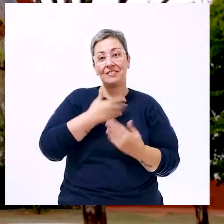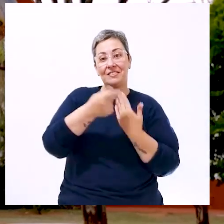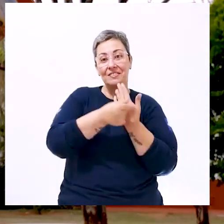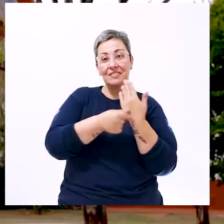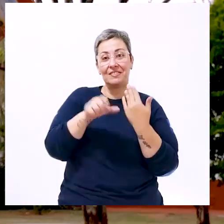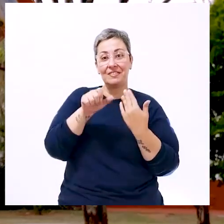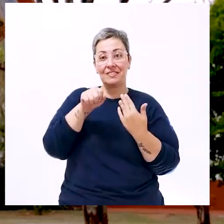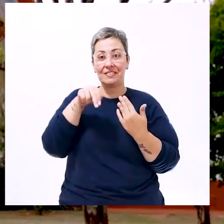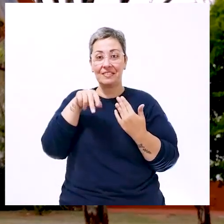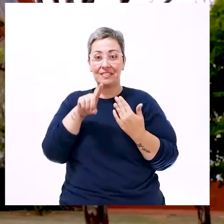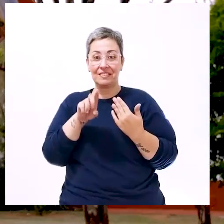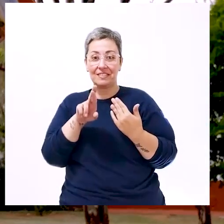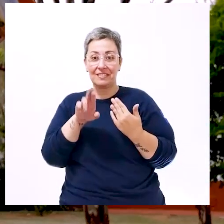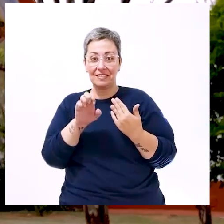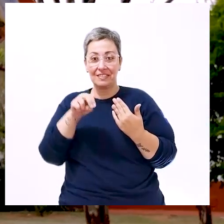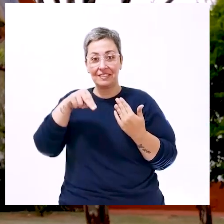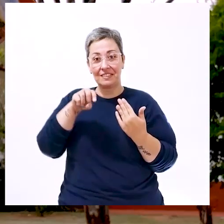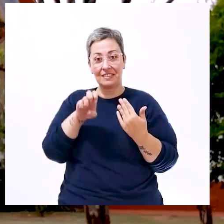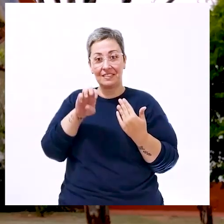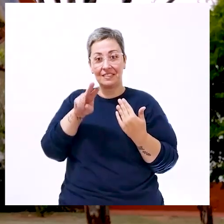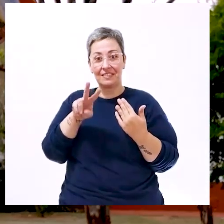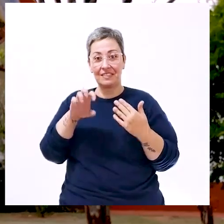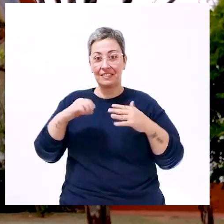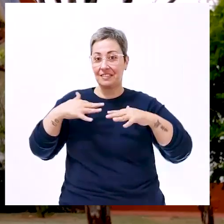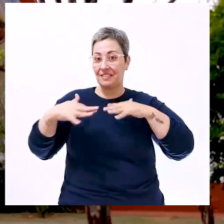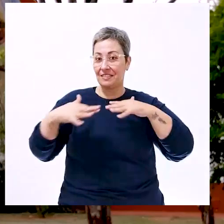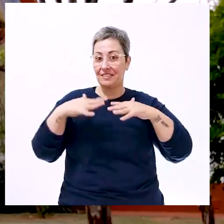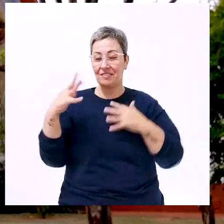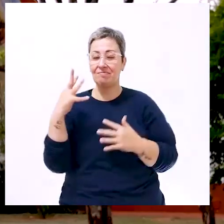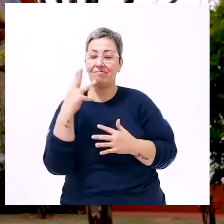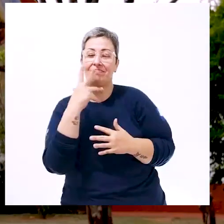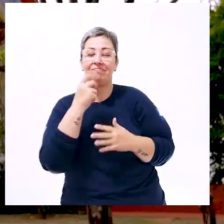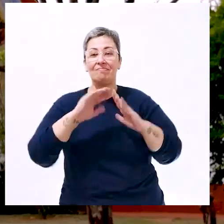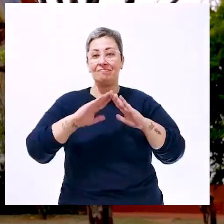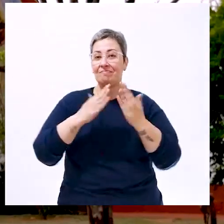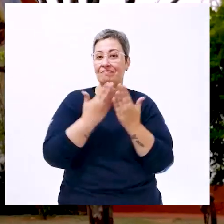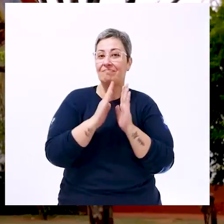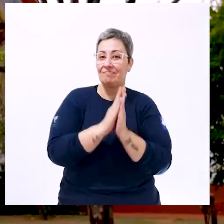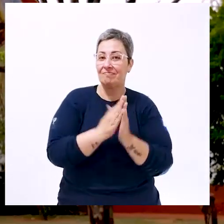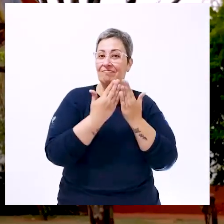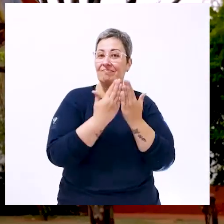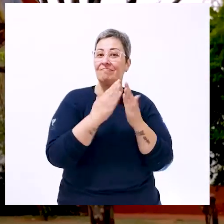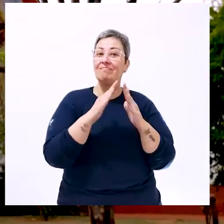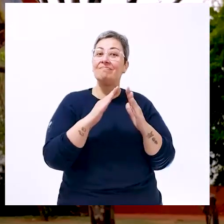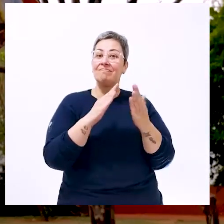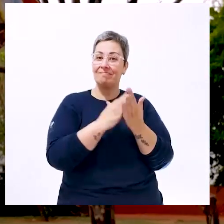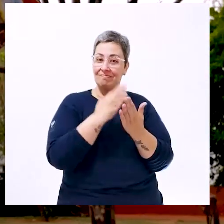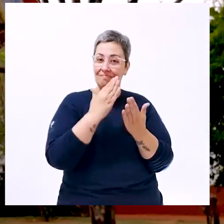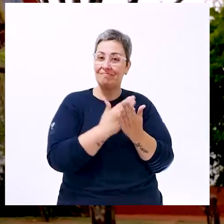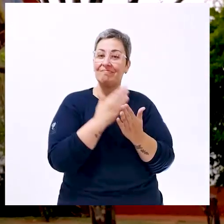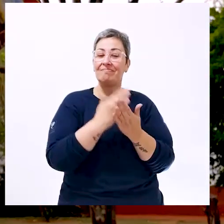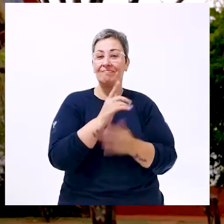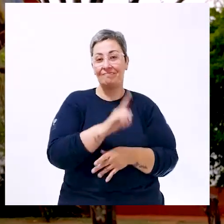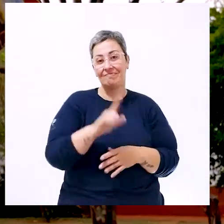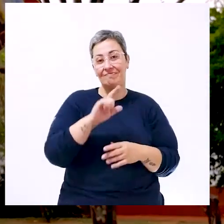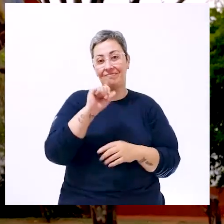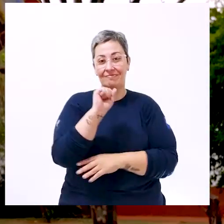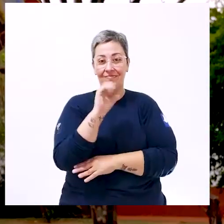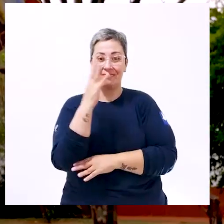querido André Neves. Nesse movimento bonito por uma escola